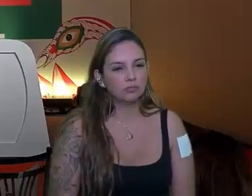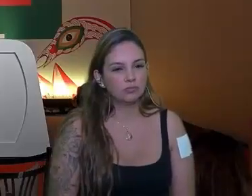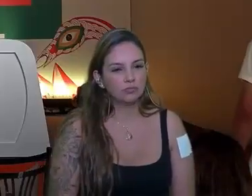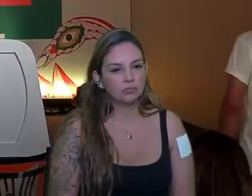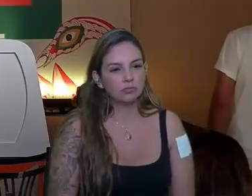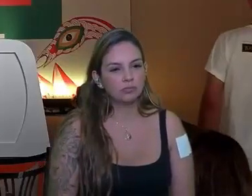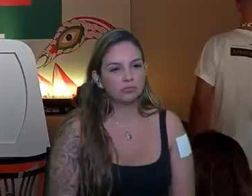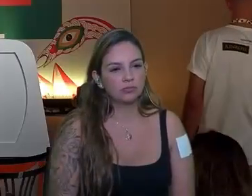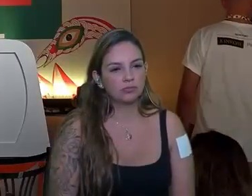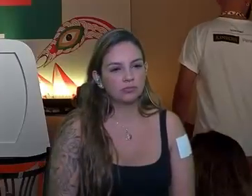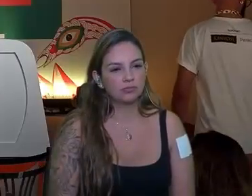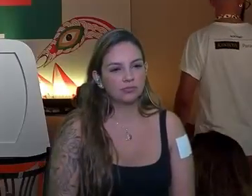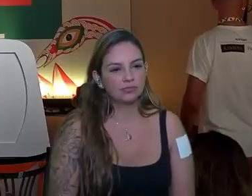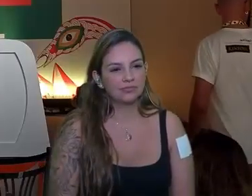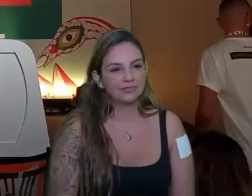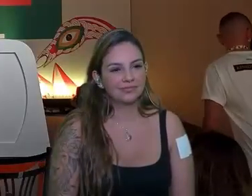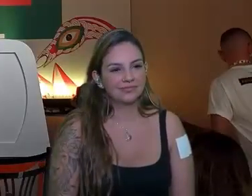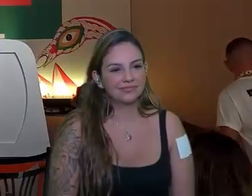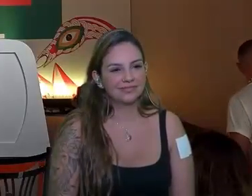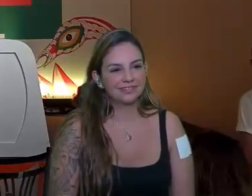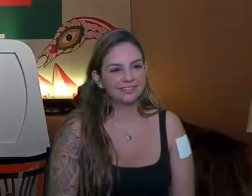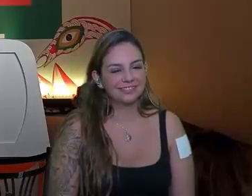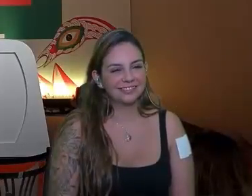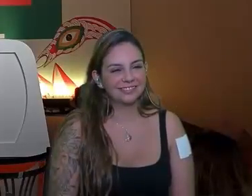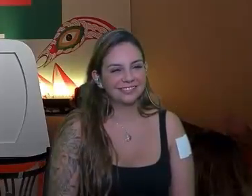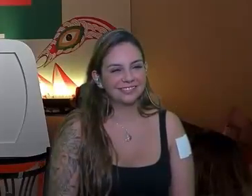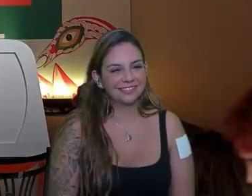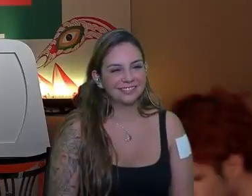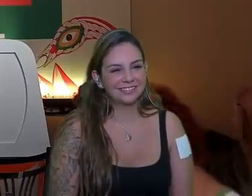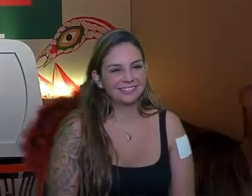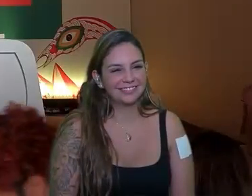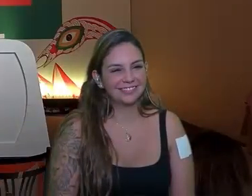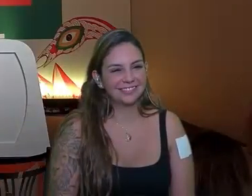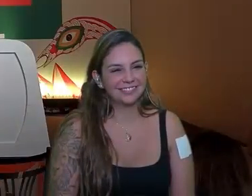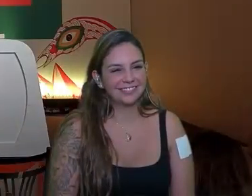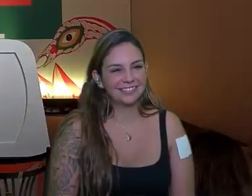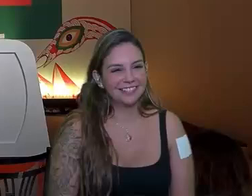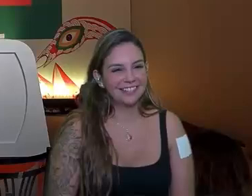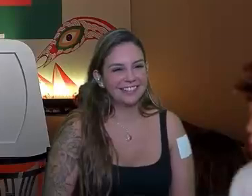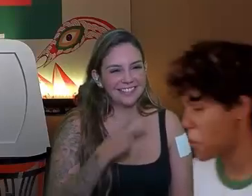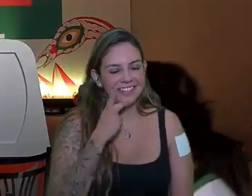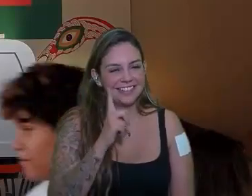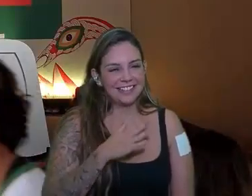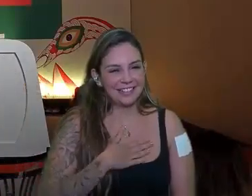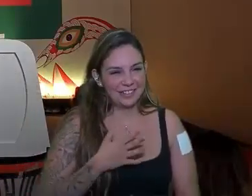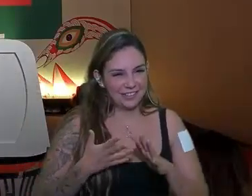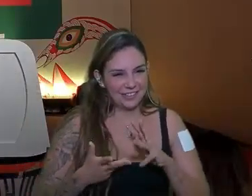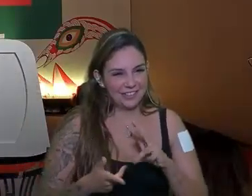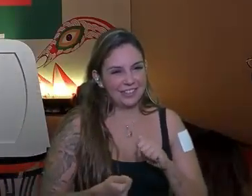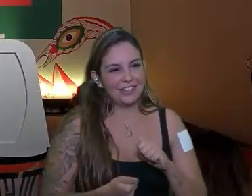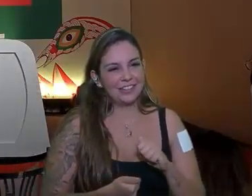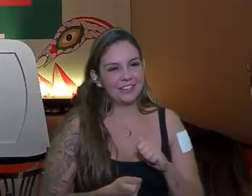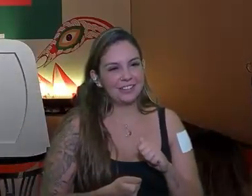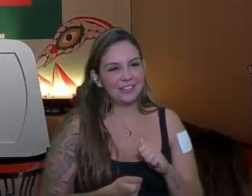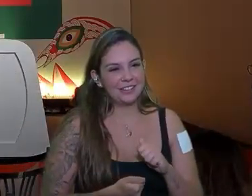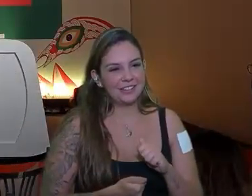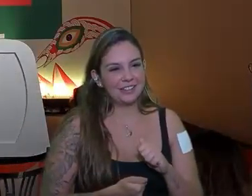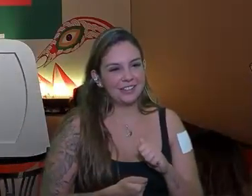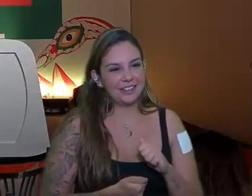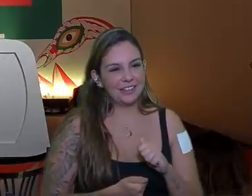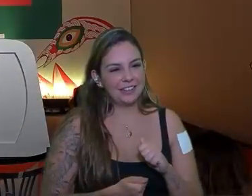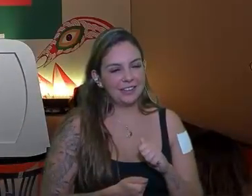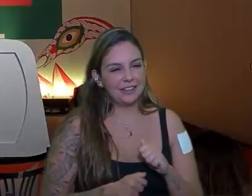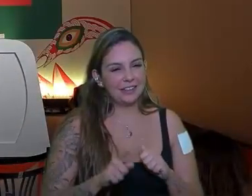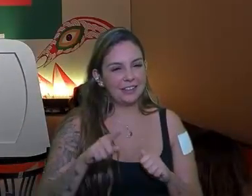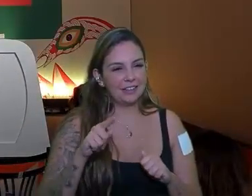da Lara... A pessoa não é meu, né? Não é meu, gente. Ele é do mundo. Ele é... Nossa...